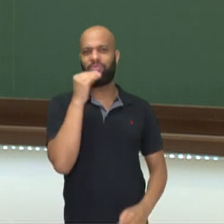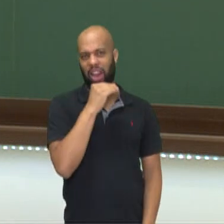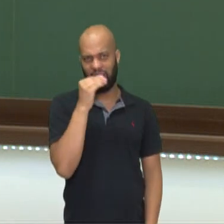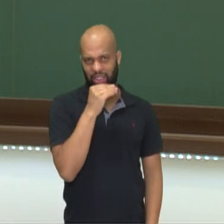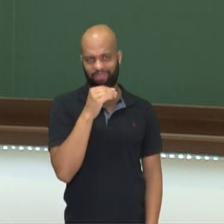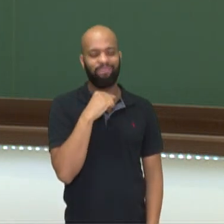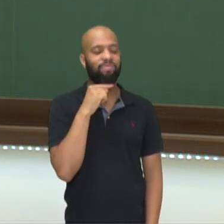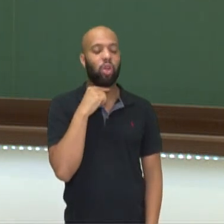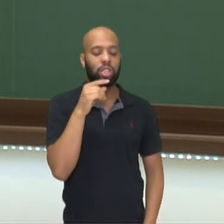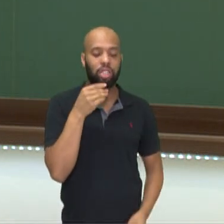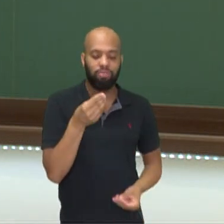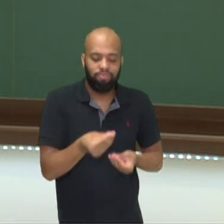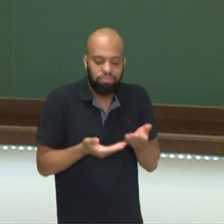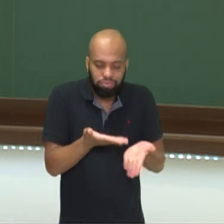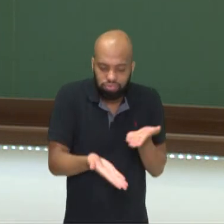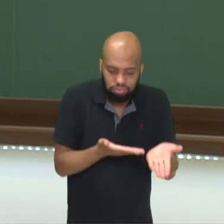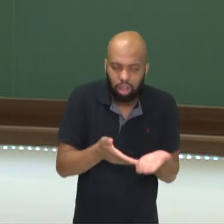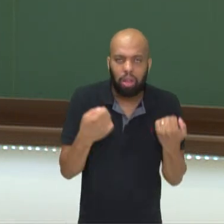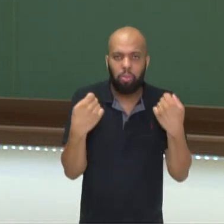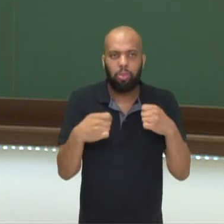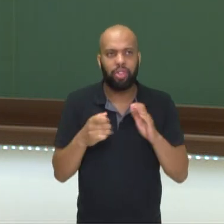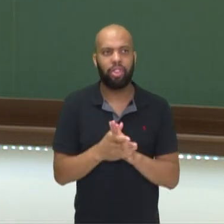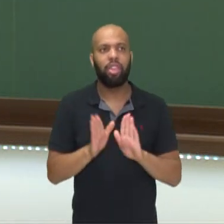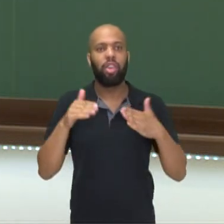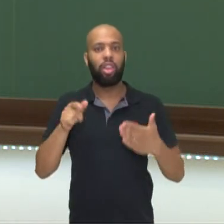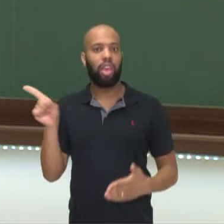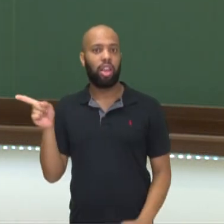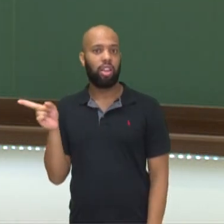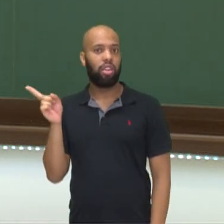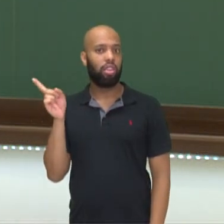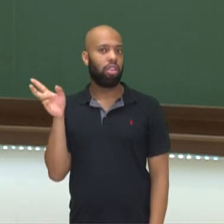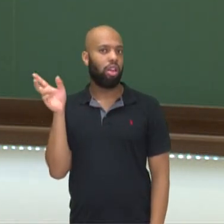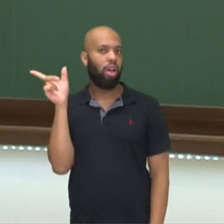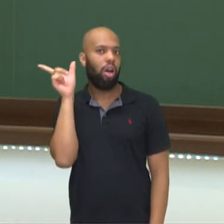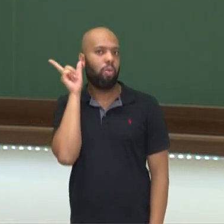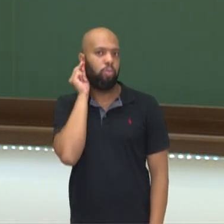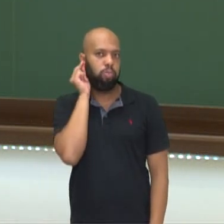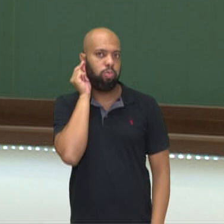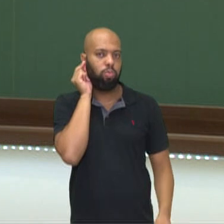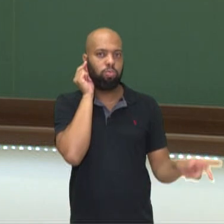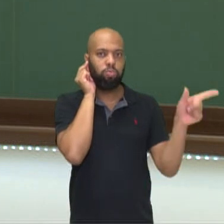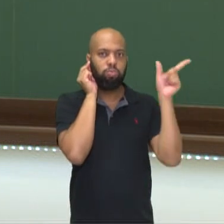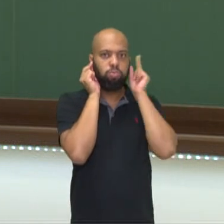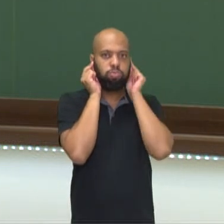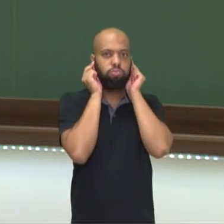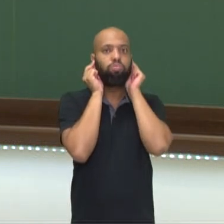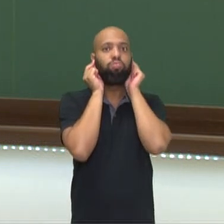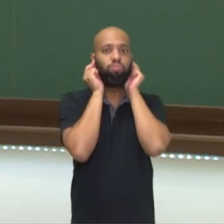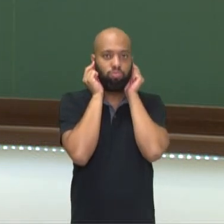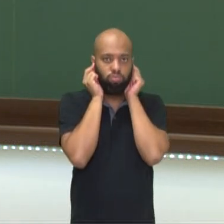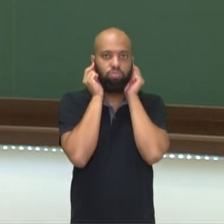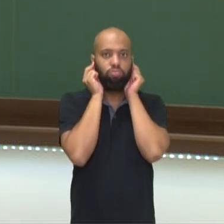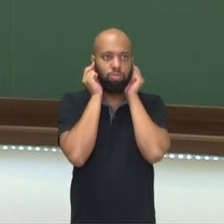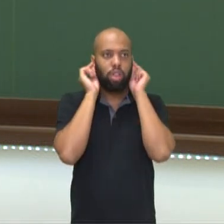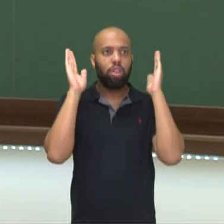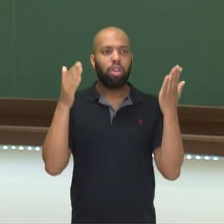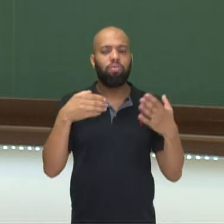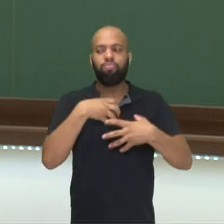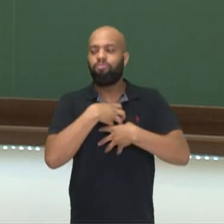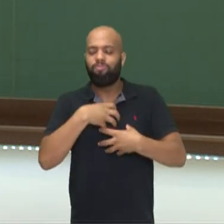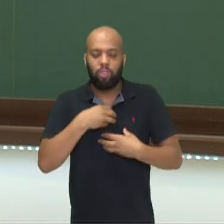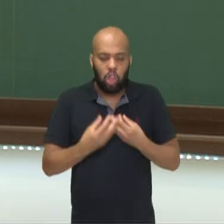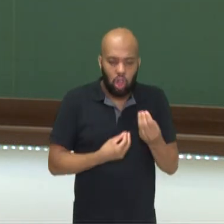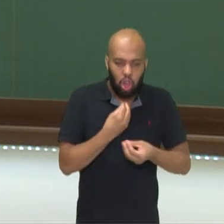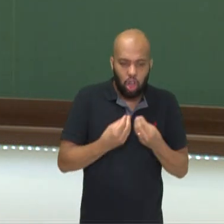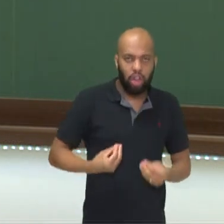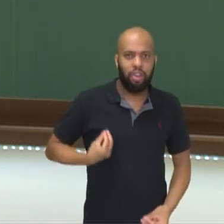problemas que ele tinha, tá? Ele acabou ficando surdo por conta disso. E então a vida dele se tornou mais melancólica,